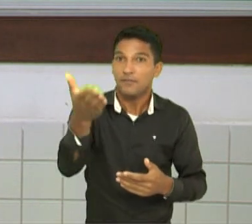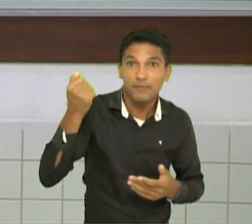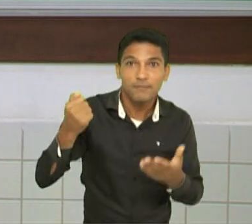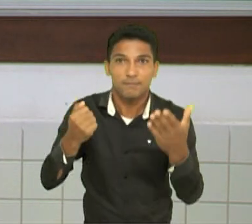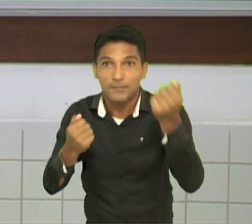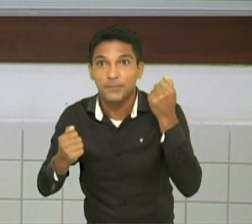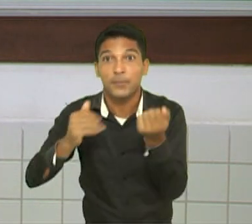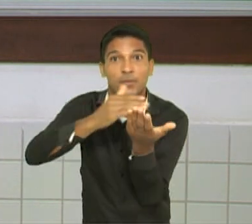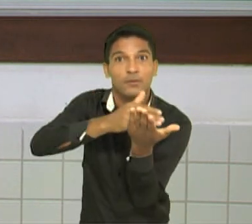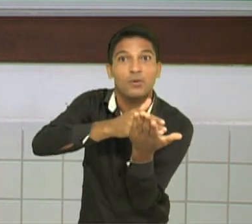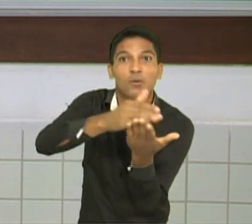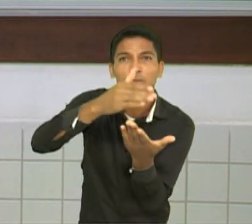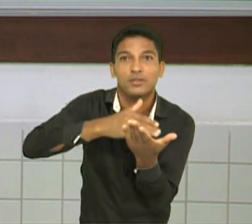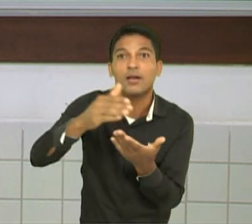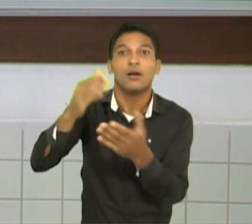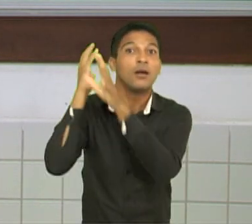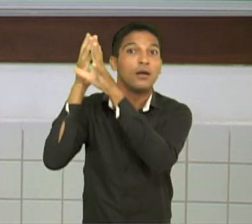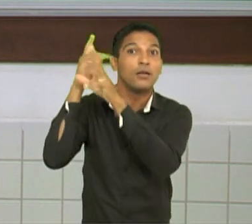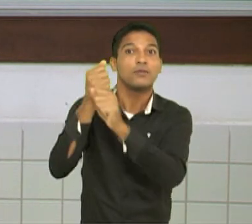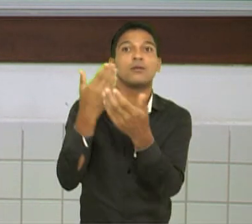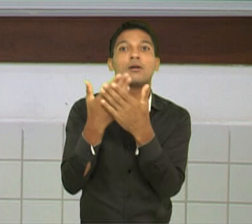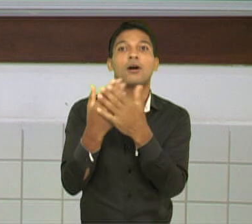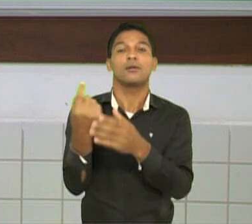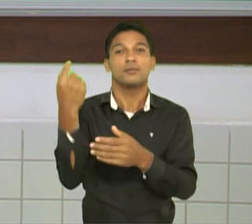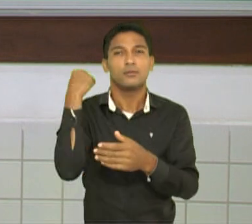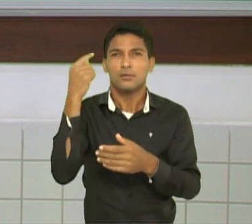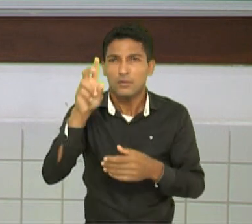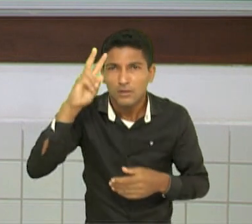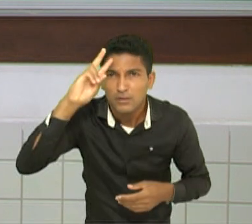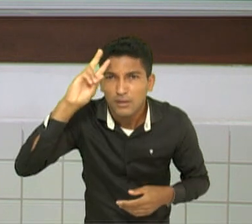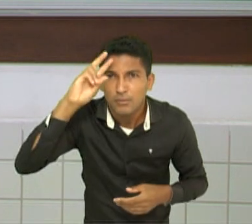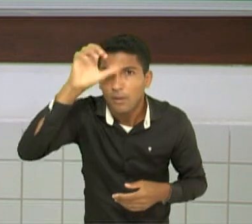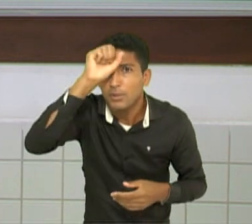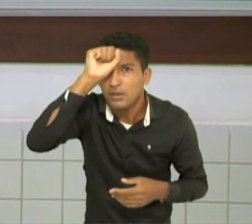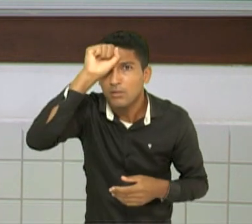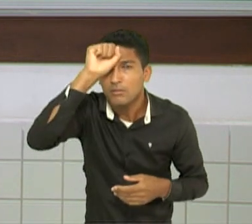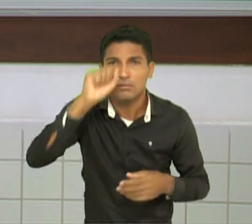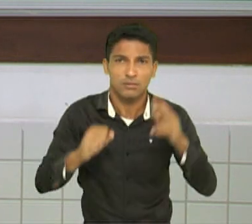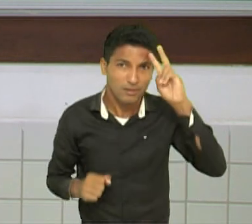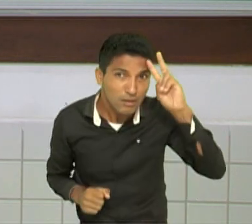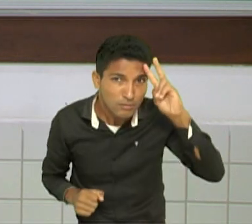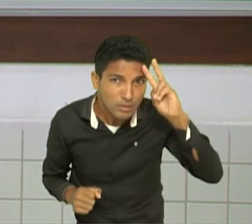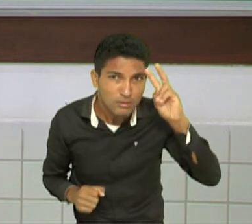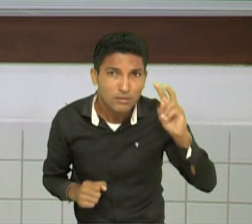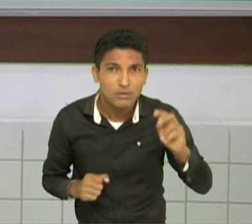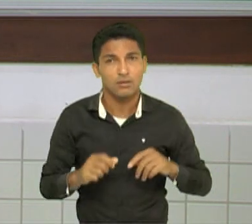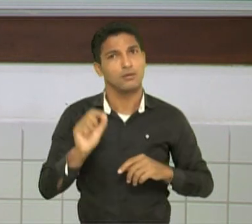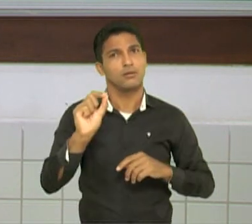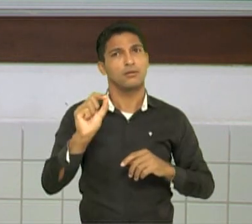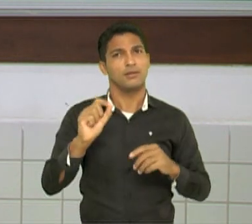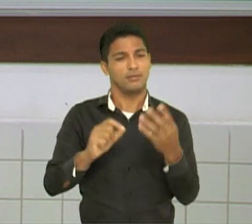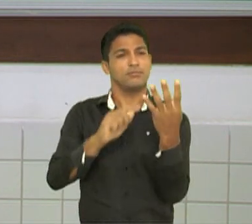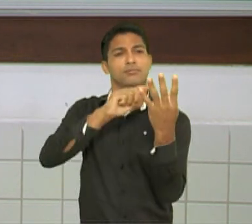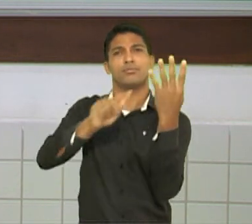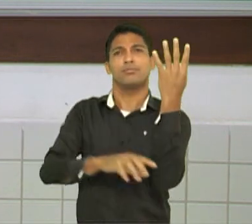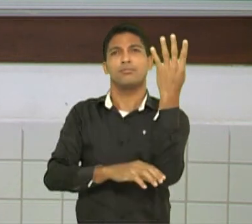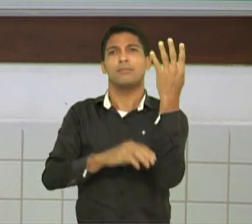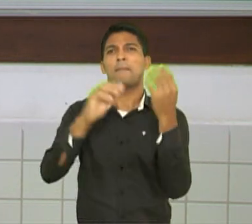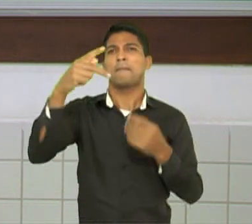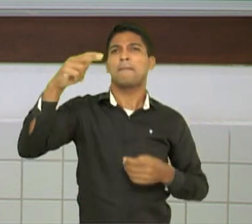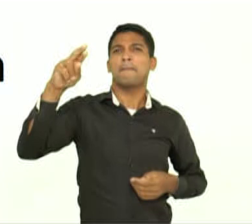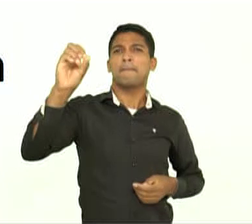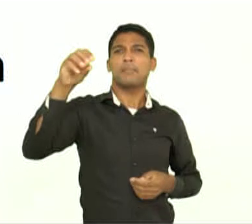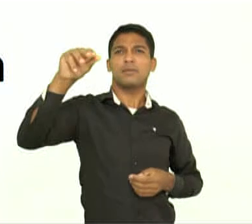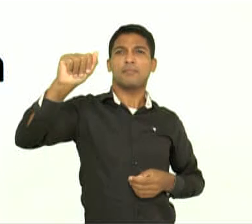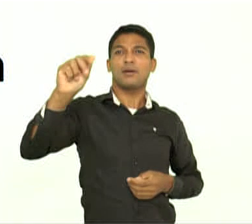tudo, revisando a aula passada. Lembra o que nós aprendemos? Lembra? Nós falamos sobre Primavera Árabe. Tá aqui